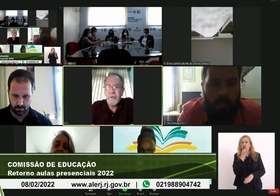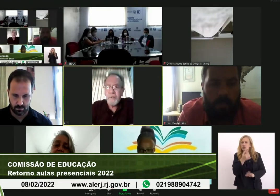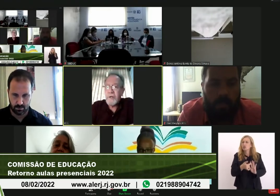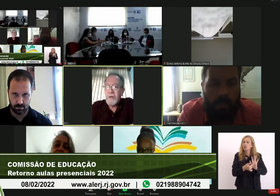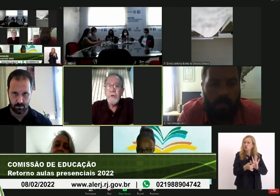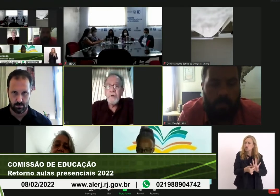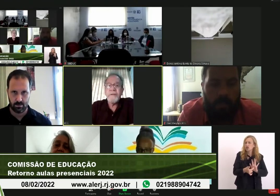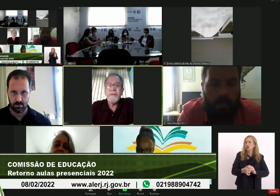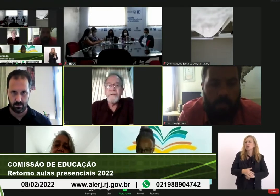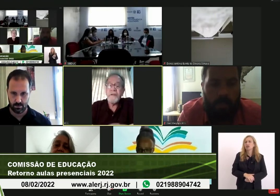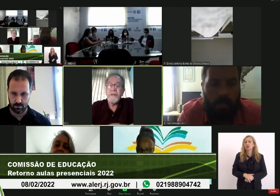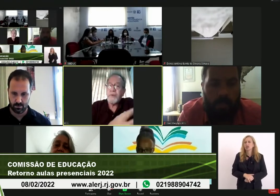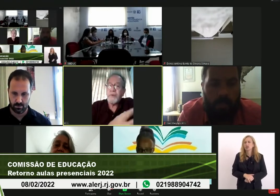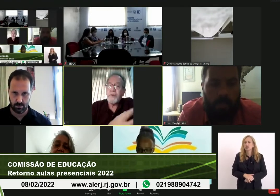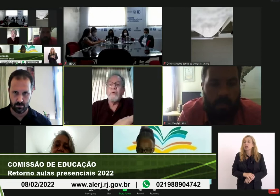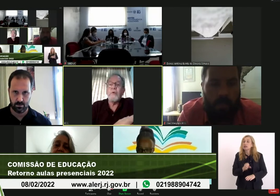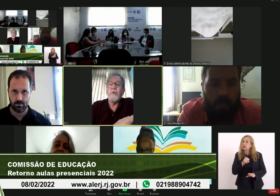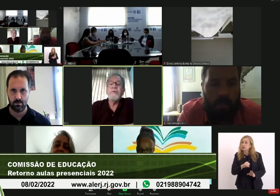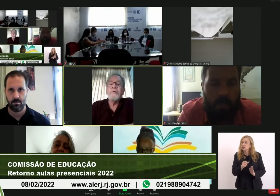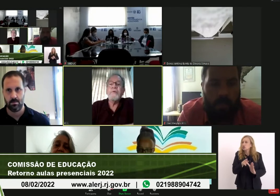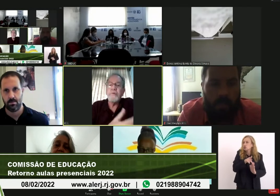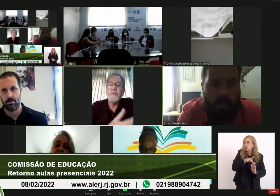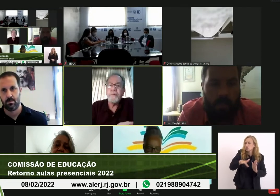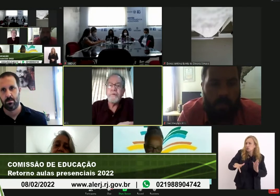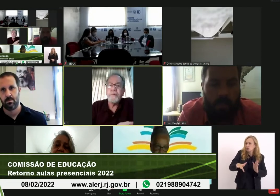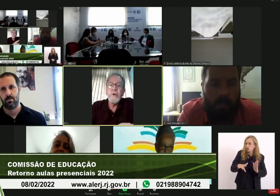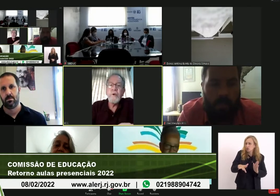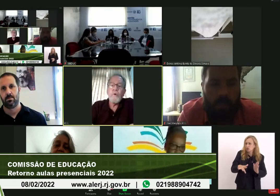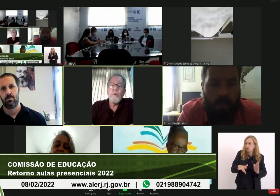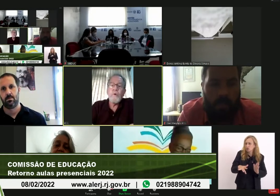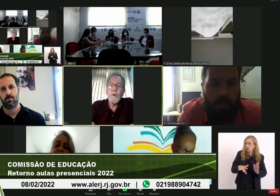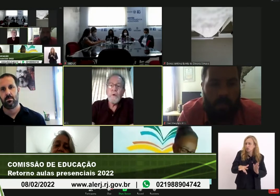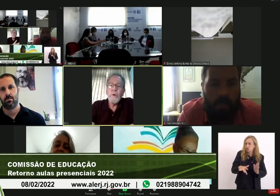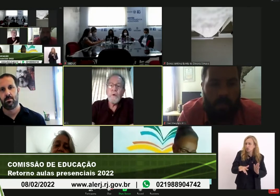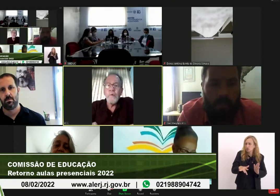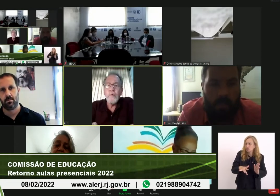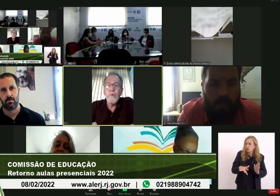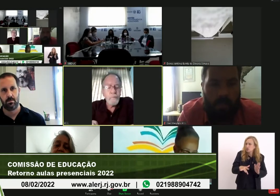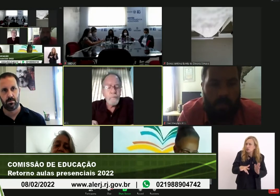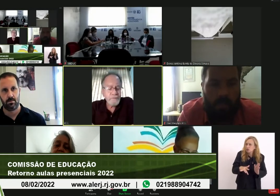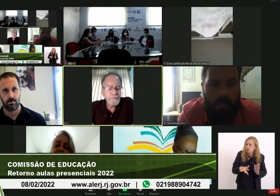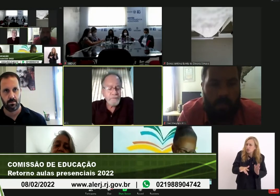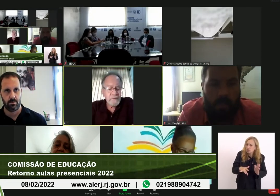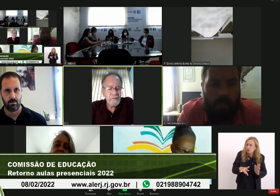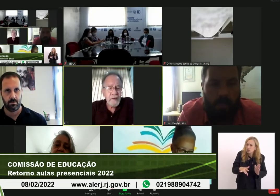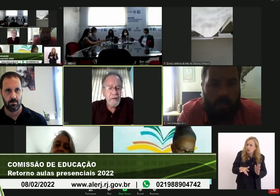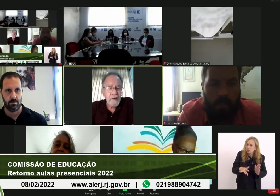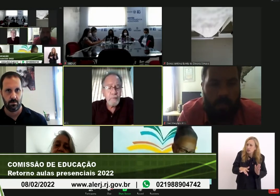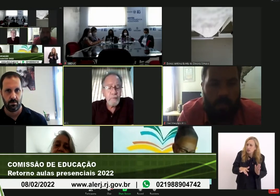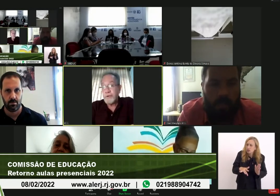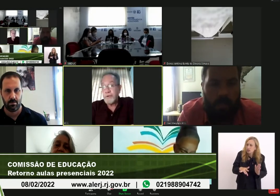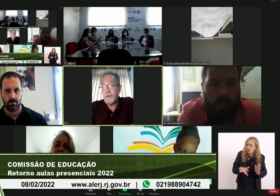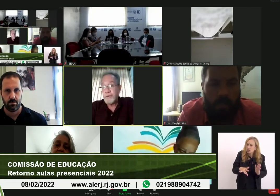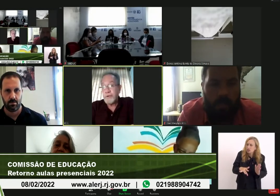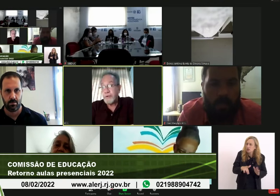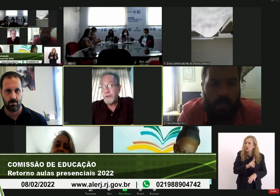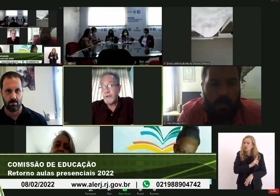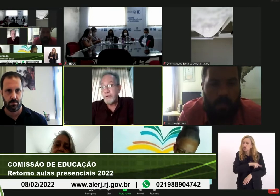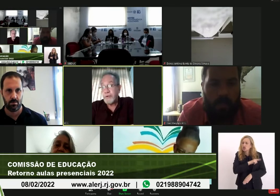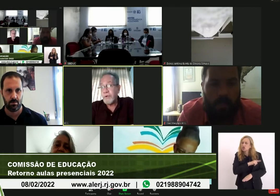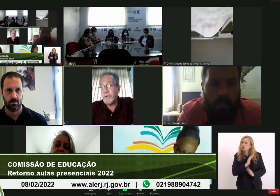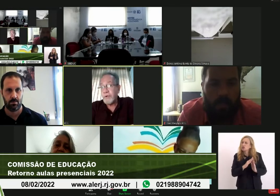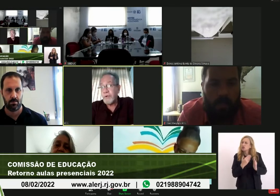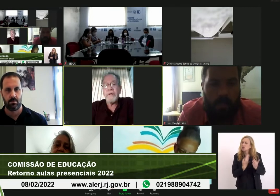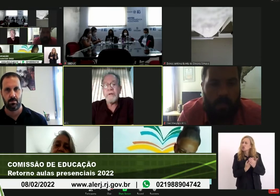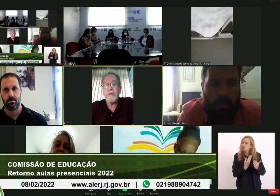pelo Hermano, se esses protocolos foram discutidos com os gestores das escolas,